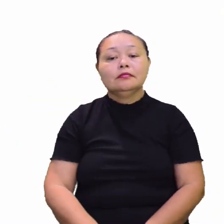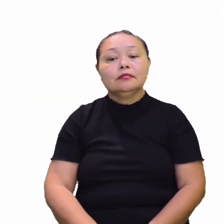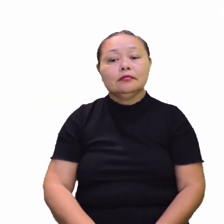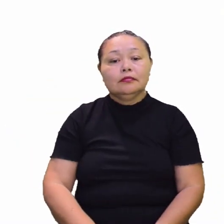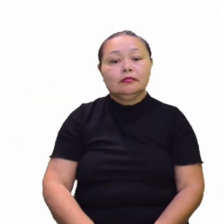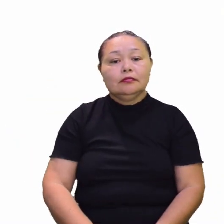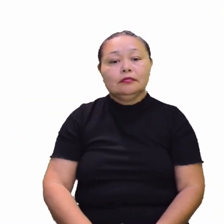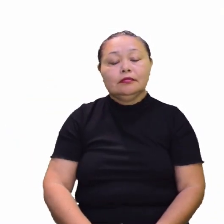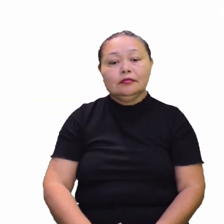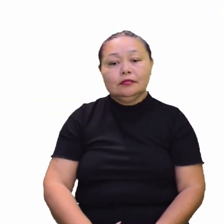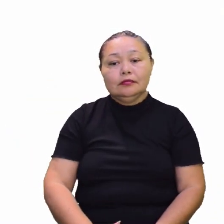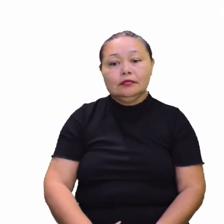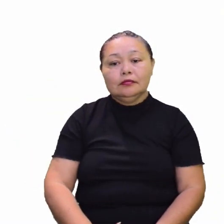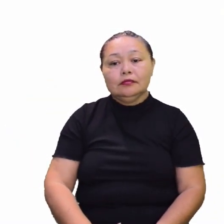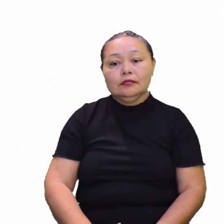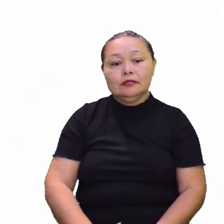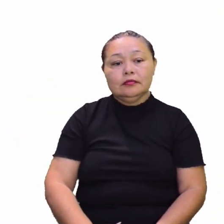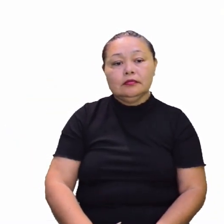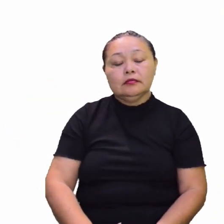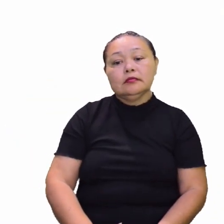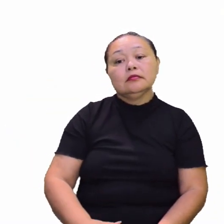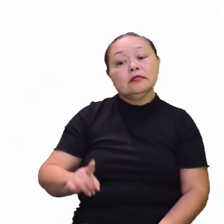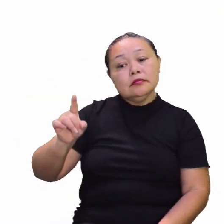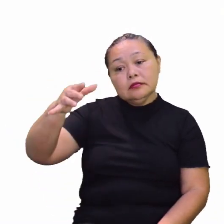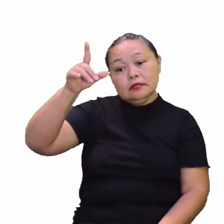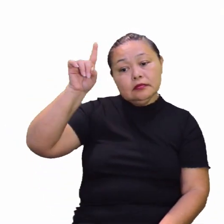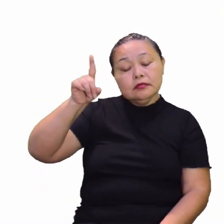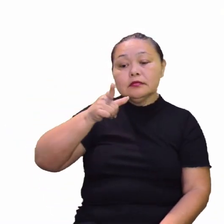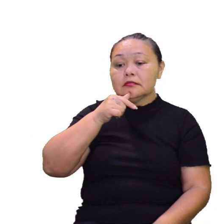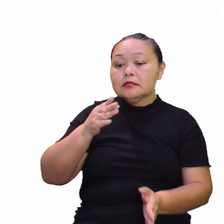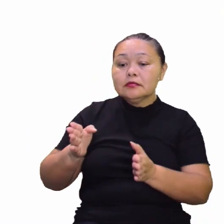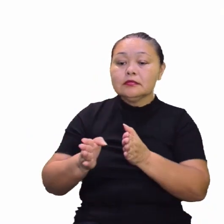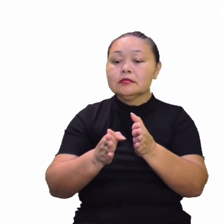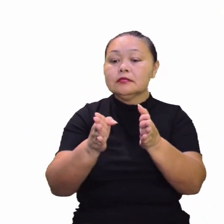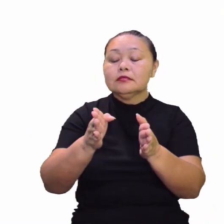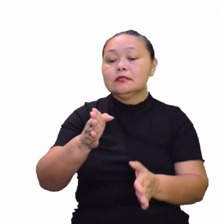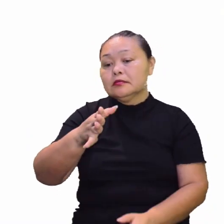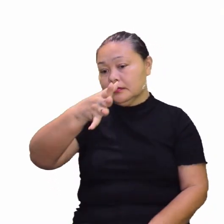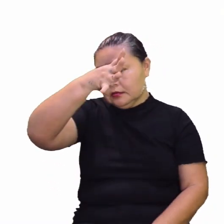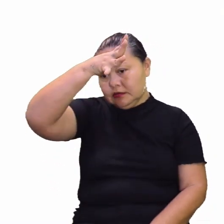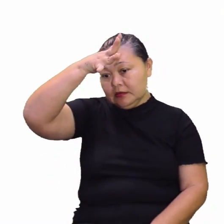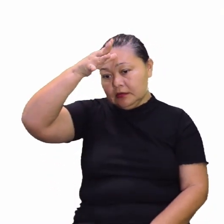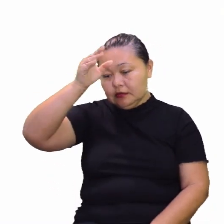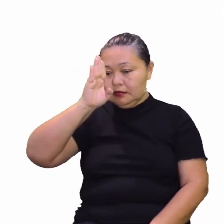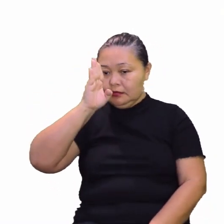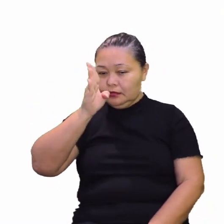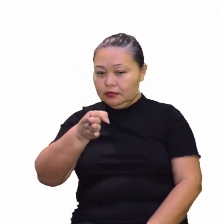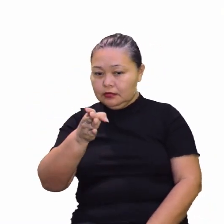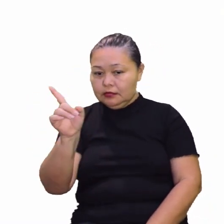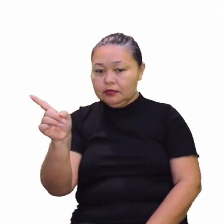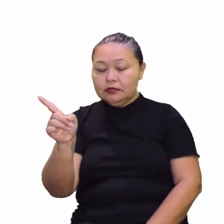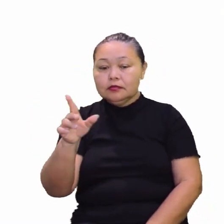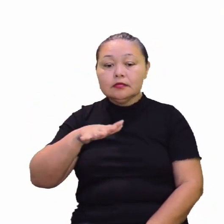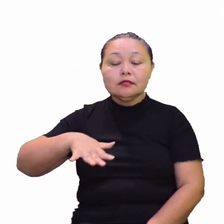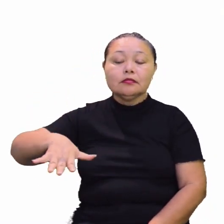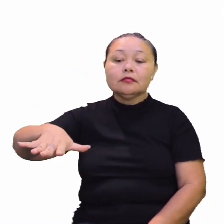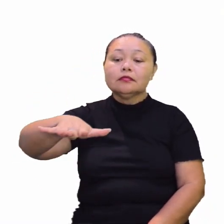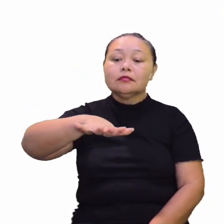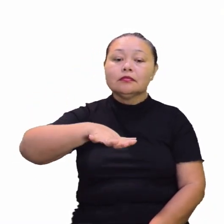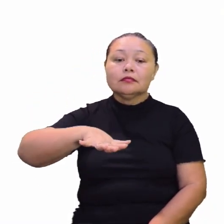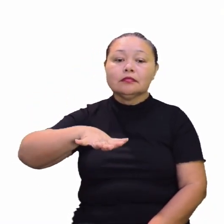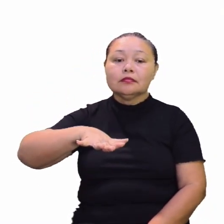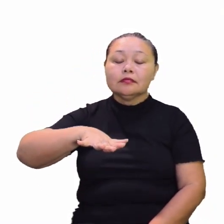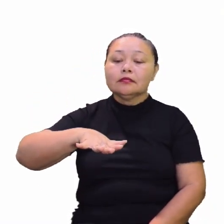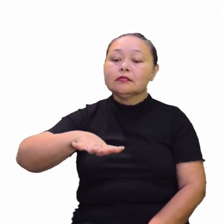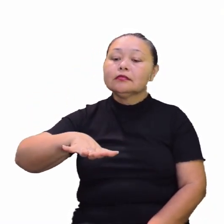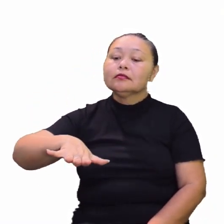hidrográfica do planeta, sendo o Rio Amazonas o principal. Então, quando a